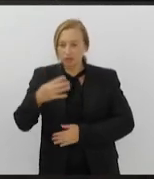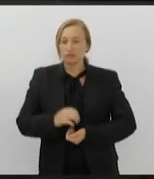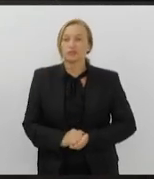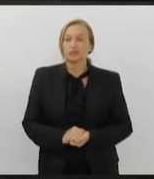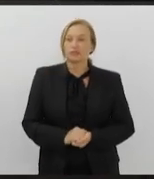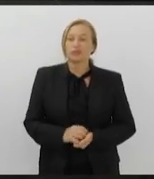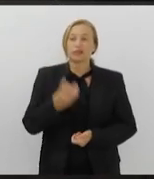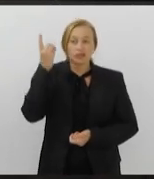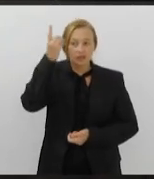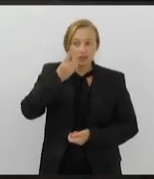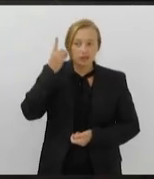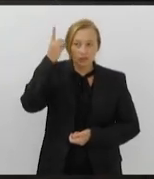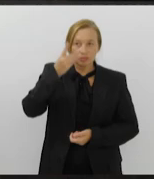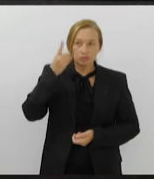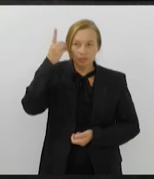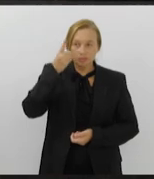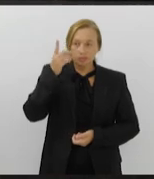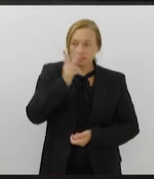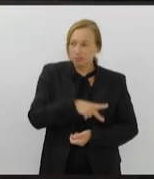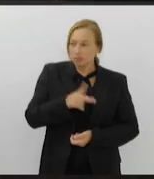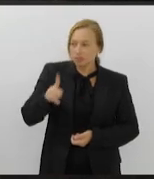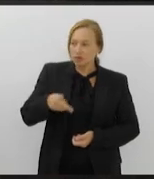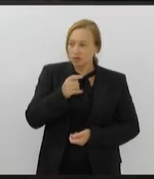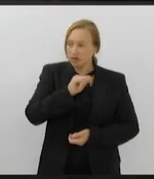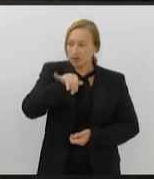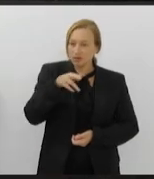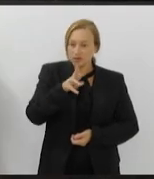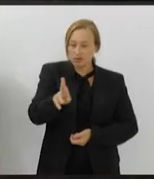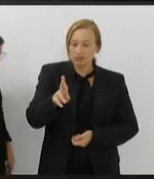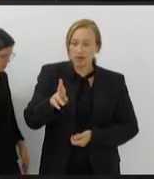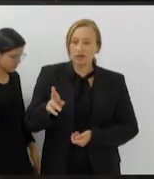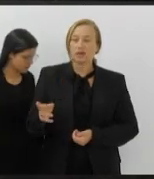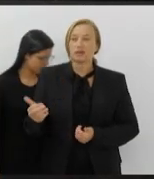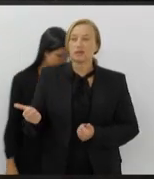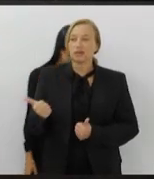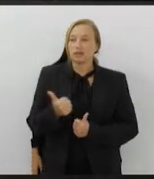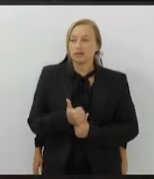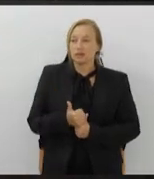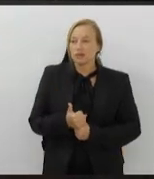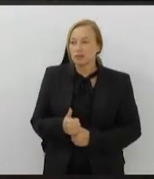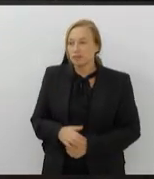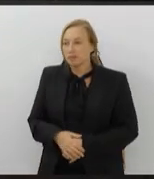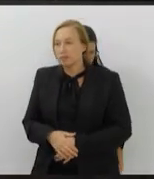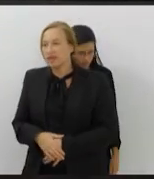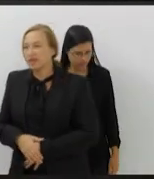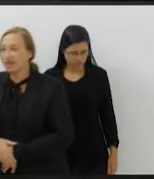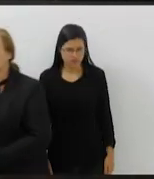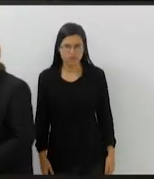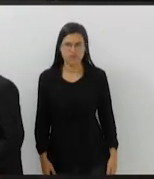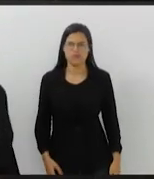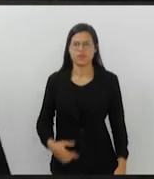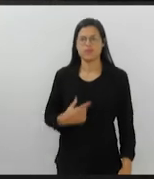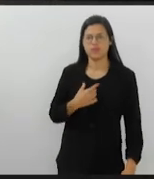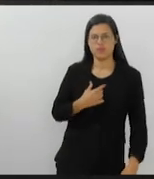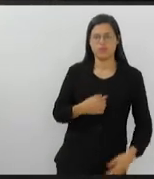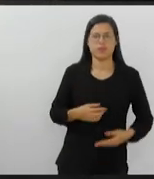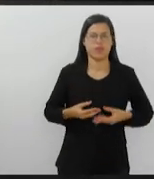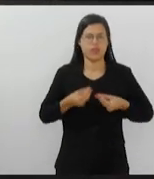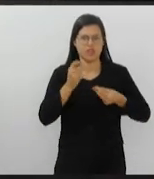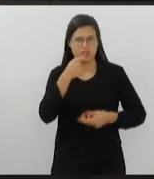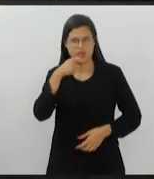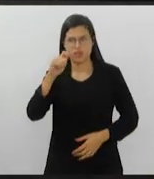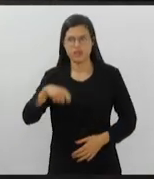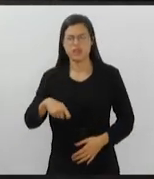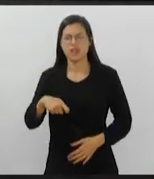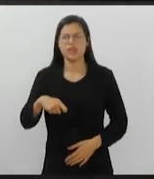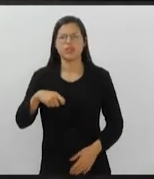763/2024, de autoria do deputado professor Josemar, que concede a medalha Tiradentes e o respectivo diploma a